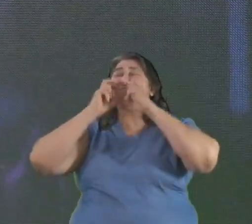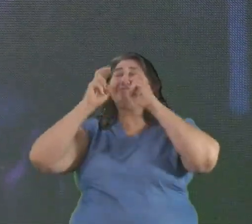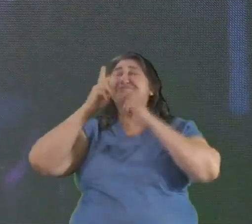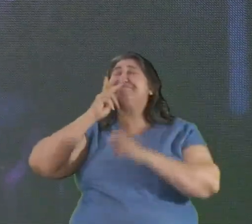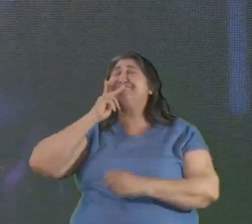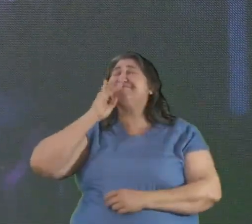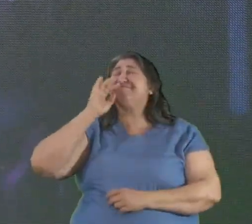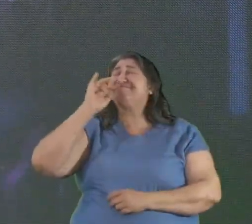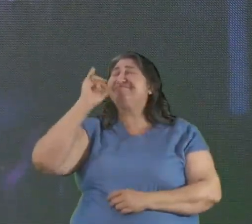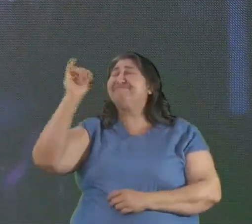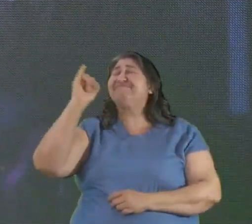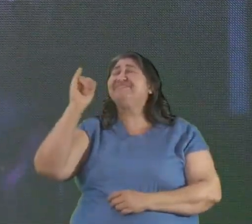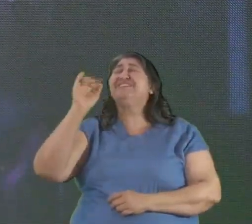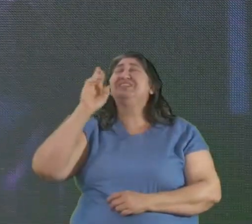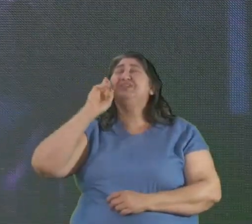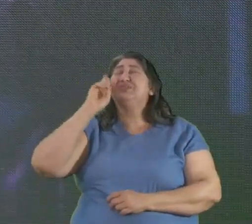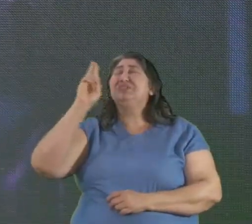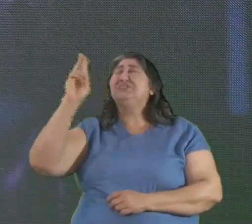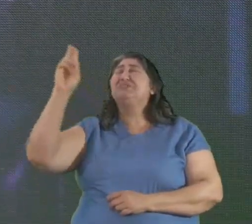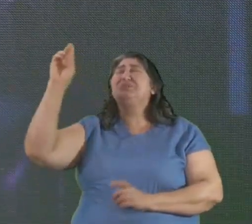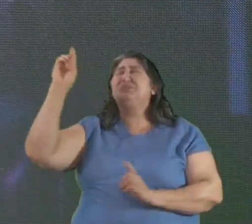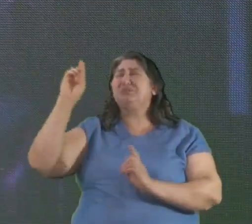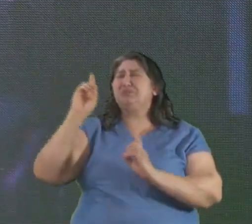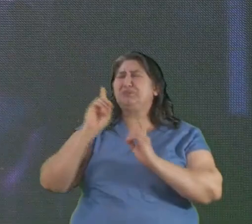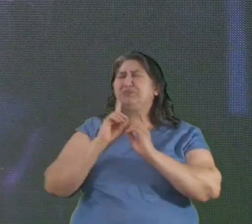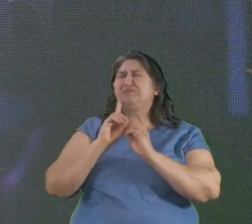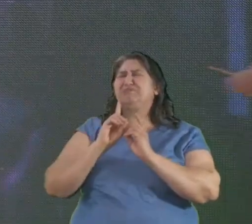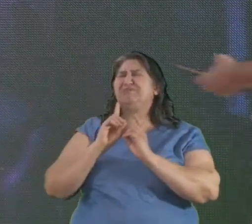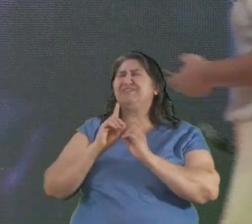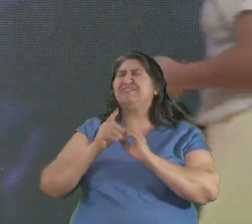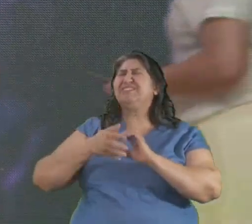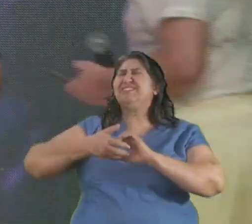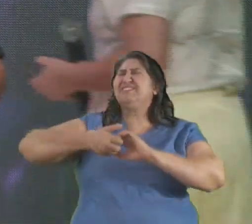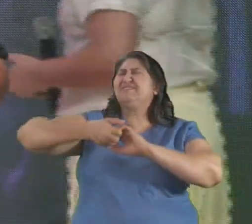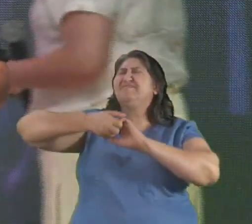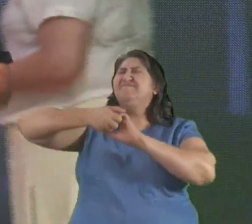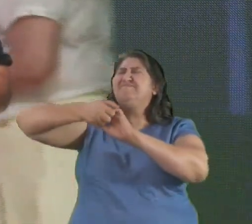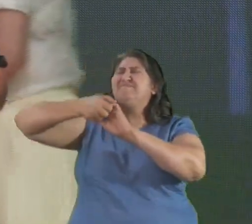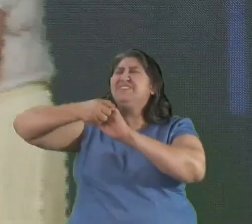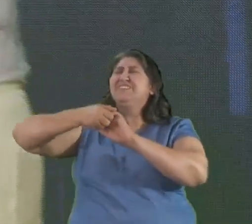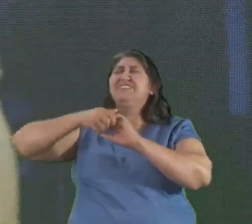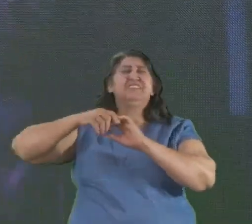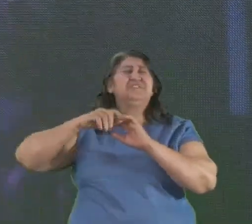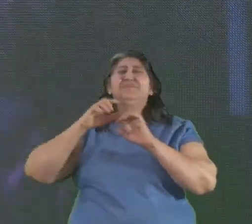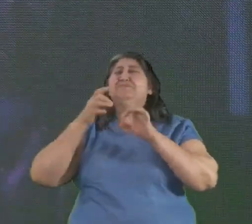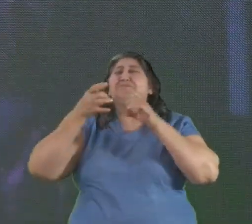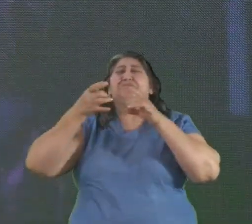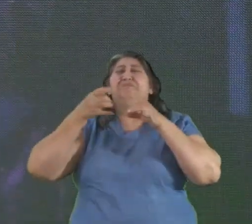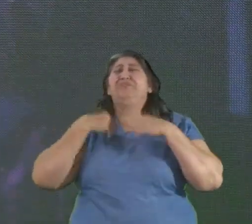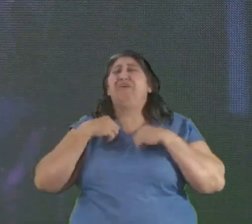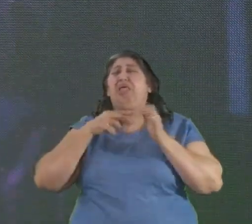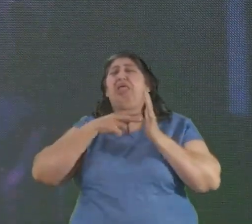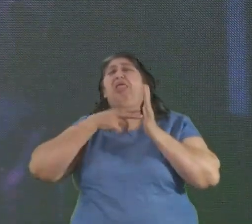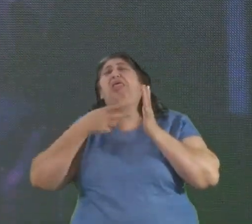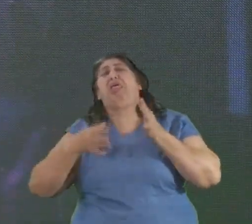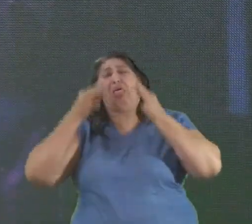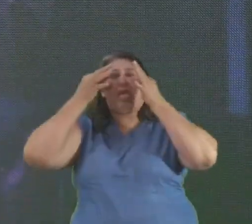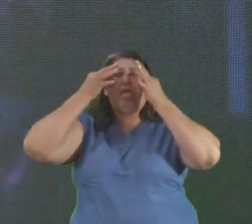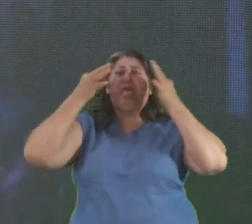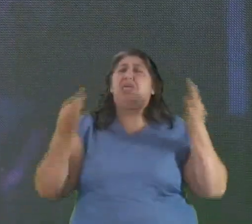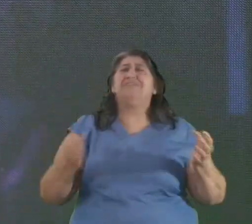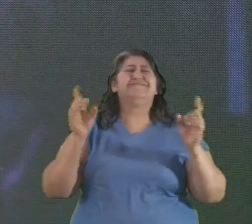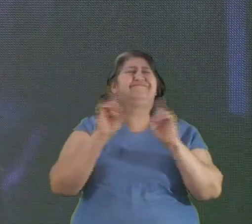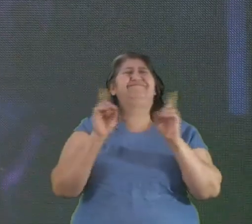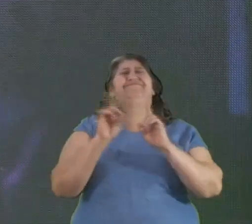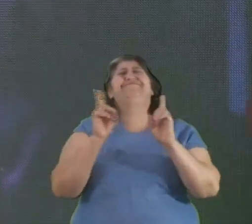Senhor, para que o Senhor seja conosco. Segure em nossas mãos, Senhor, não nos deixe cair. Pai, que nós possamos entender a